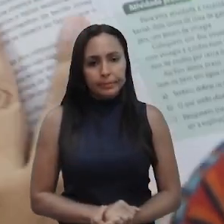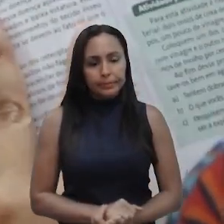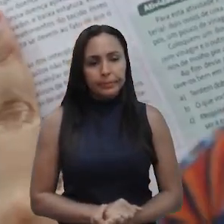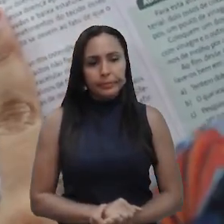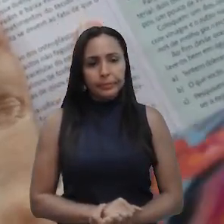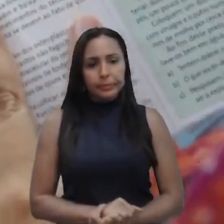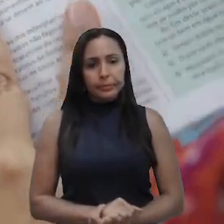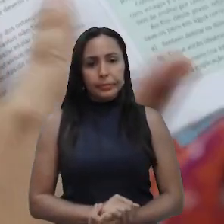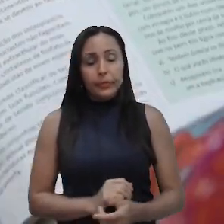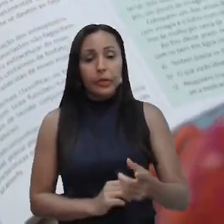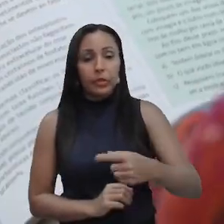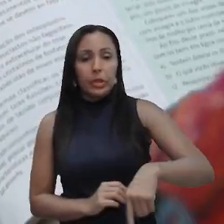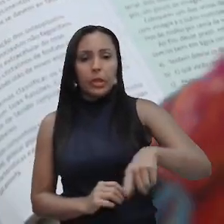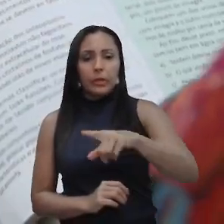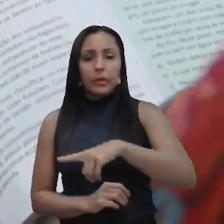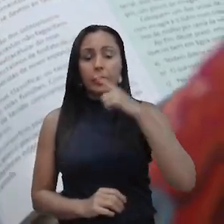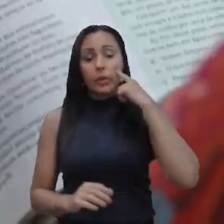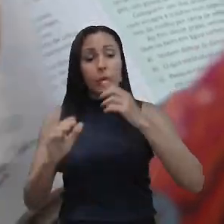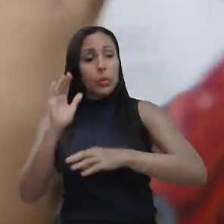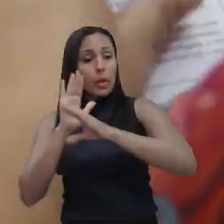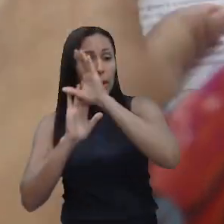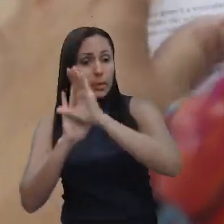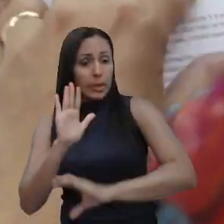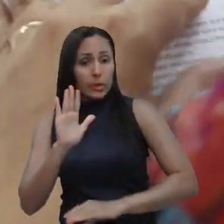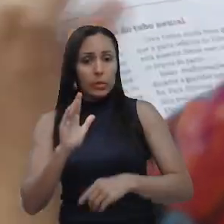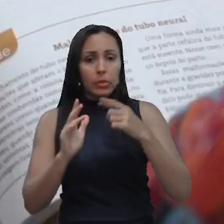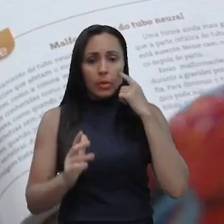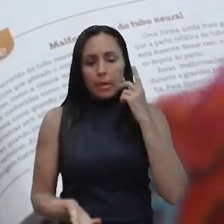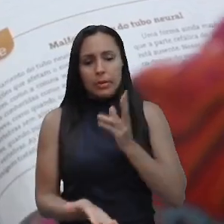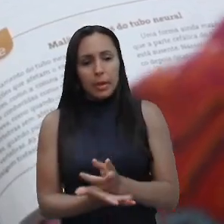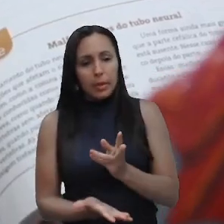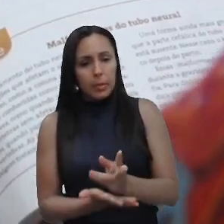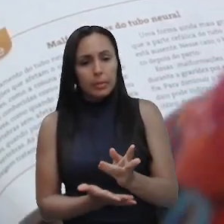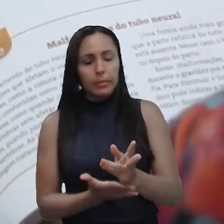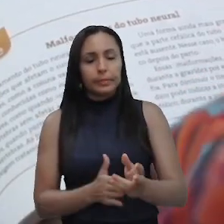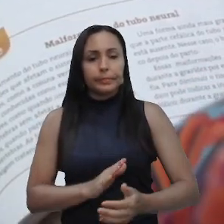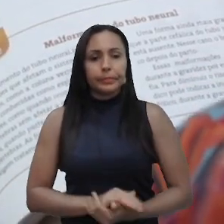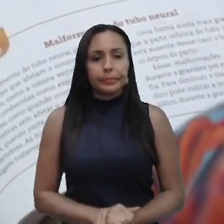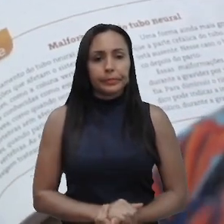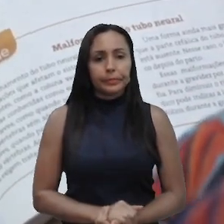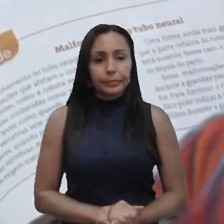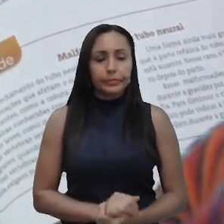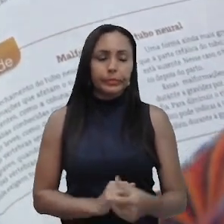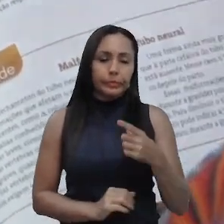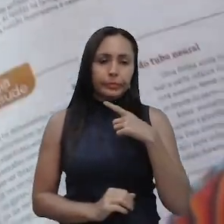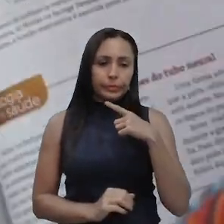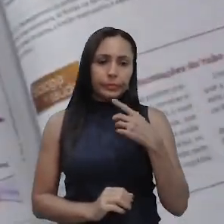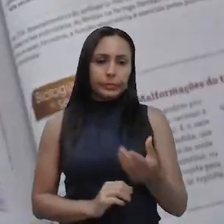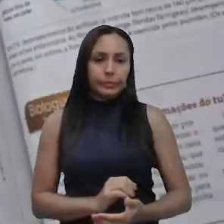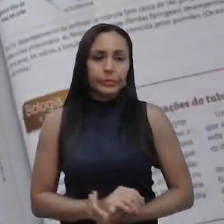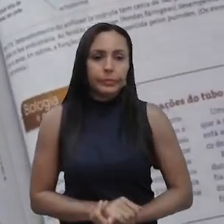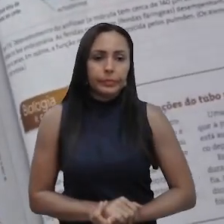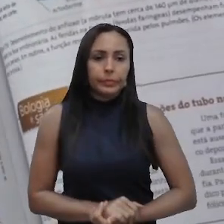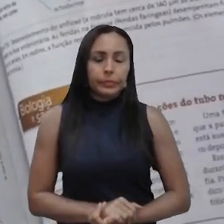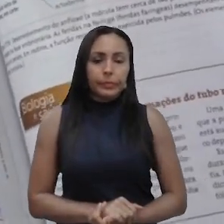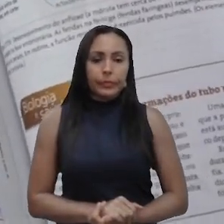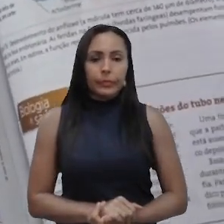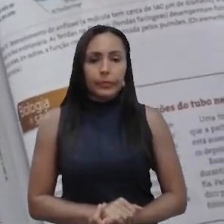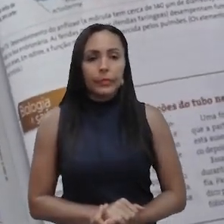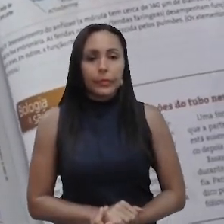daqui mesmo, a divisão de capítulo, é sempre um grid retangular, mas a gente sempre tem as linhas aqui aparecendo.